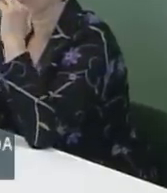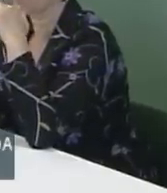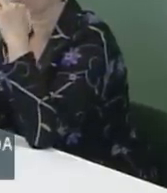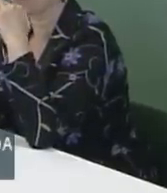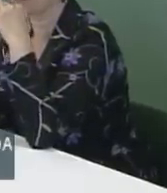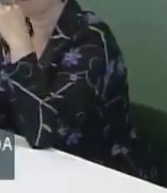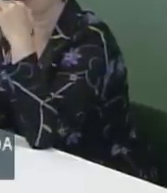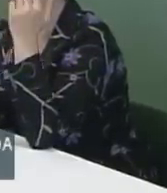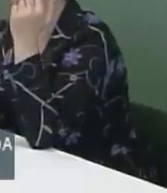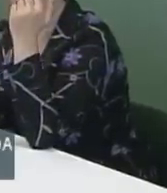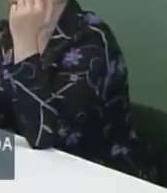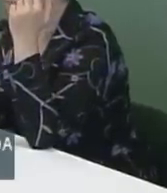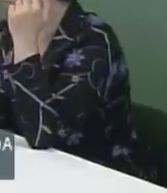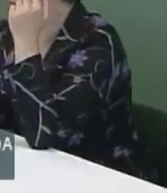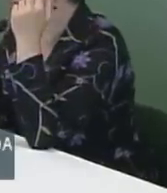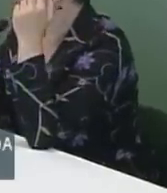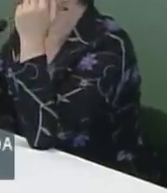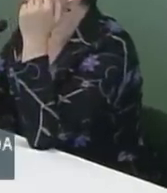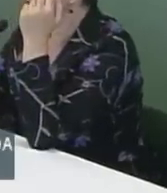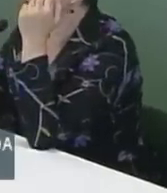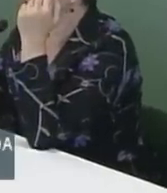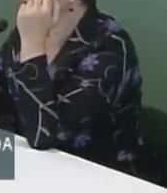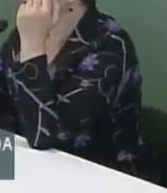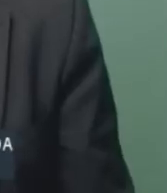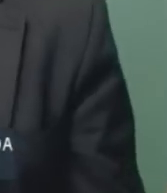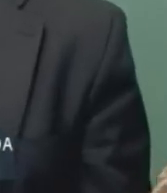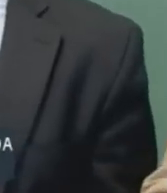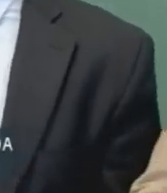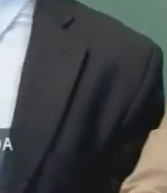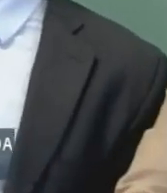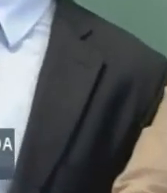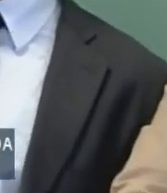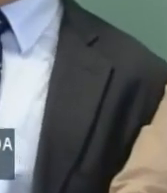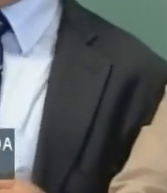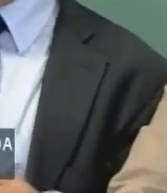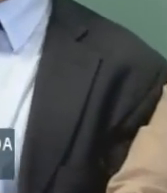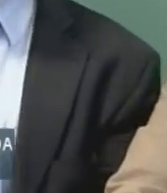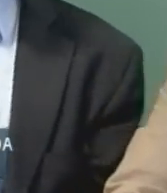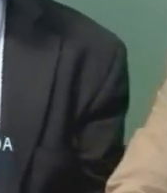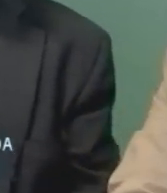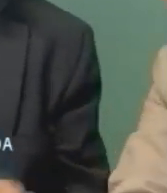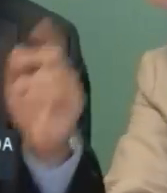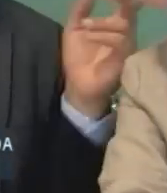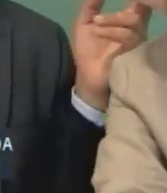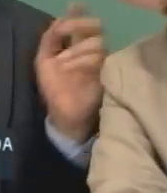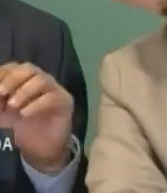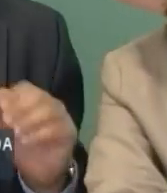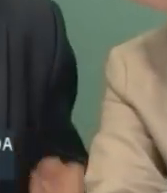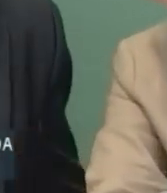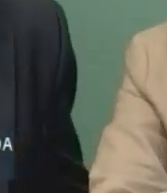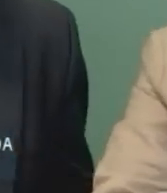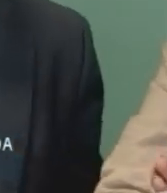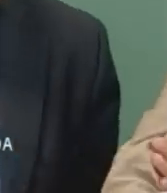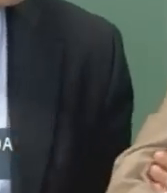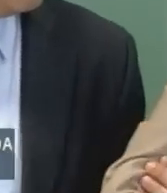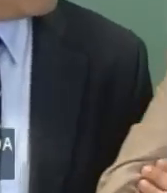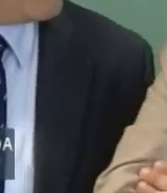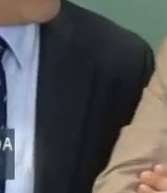mantido inclusão do trabalho oi olha só